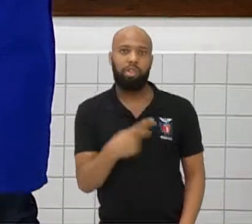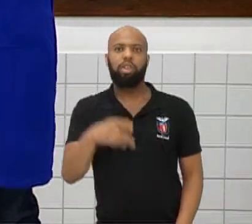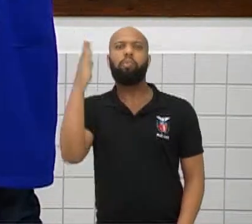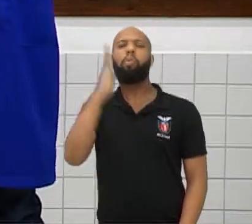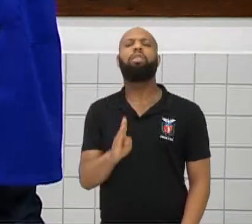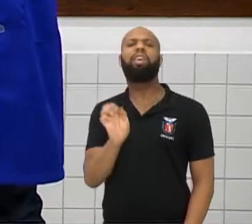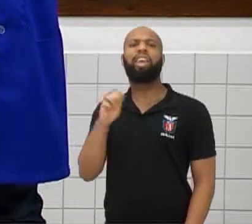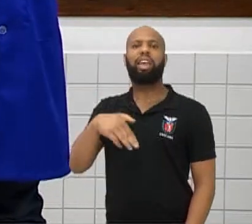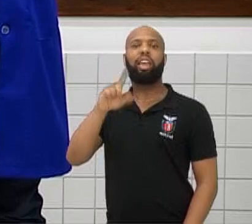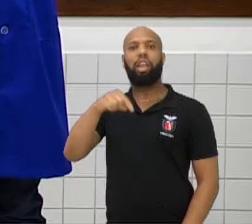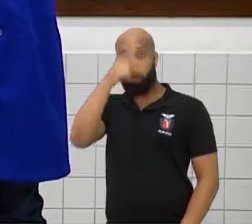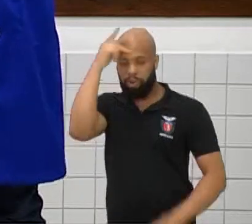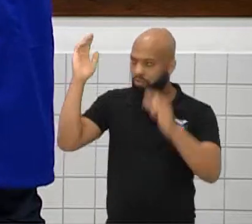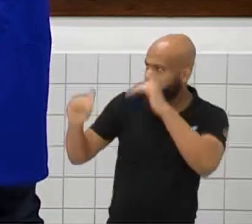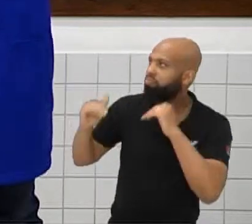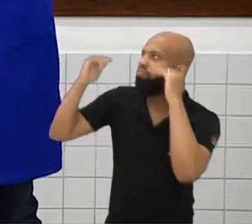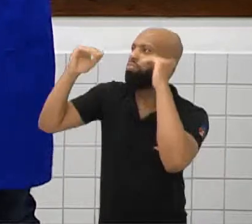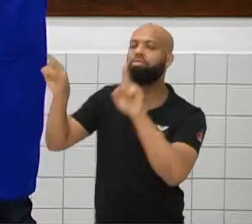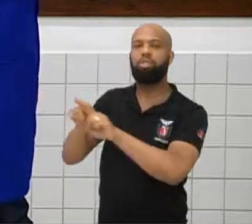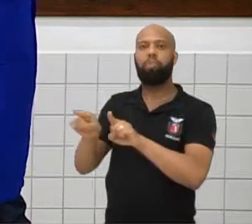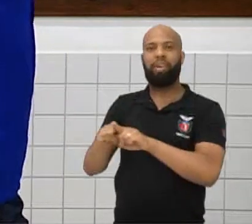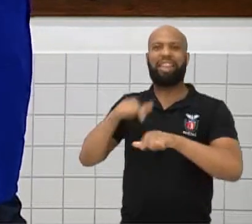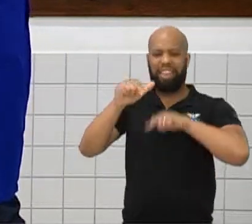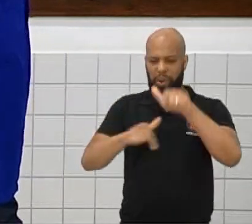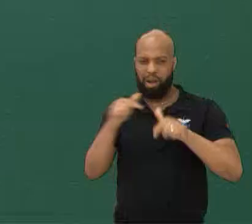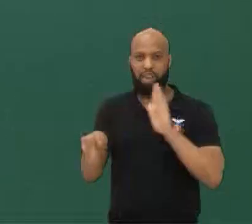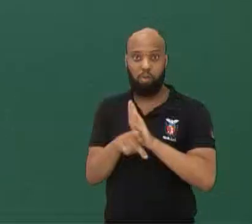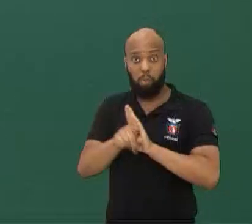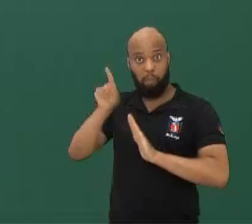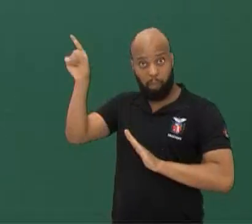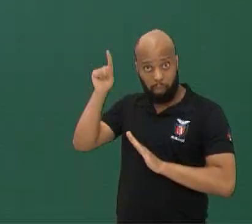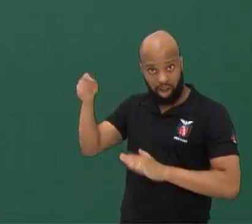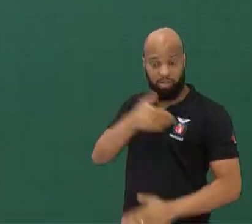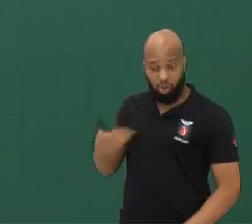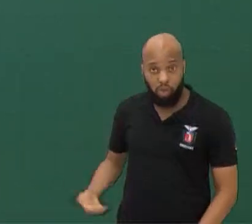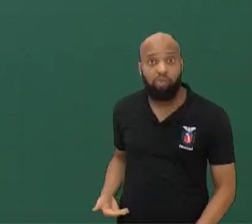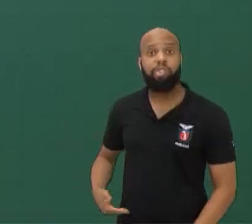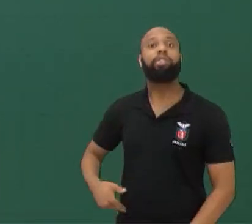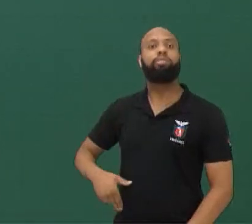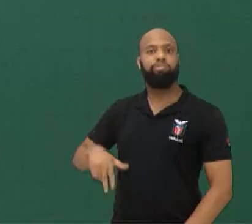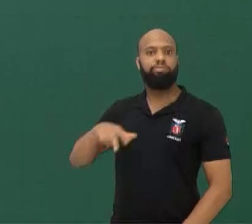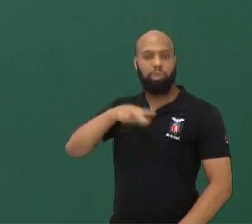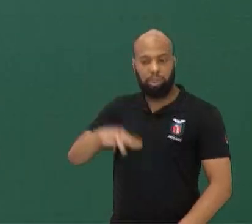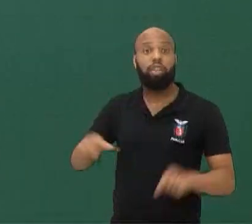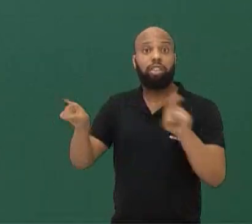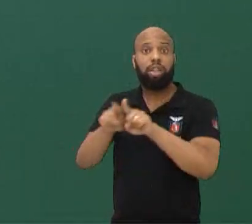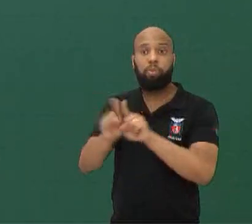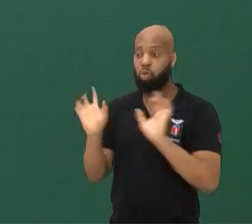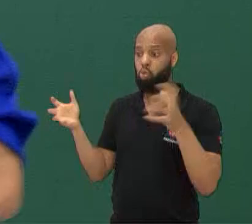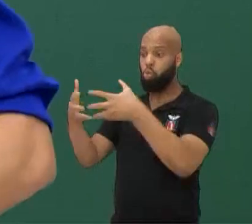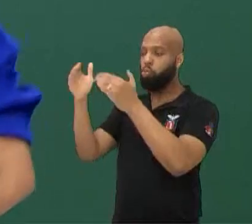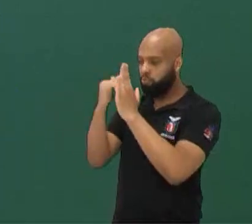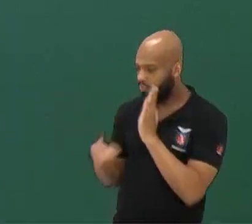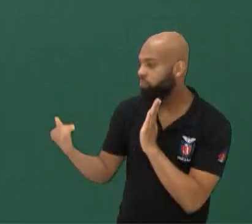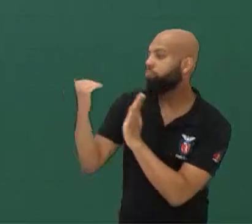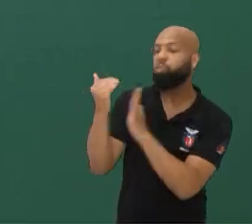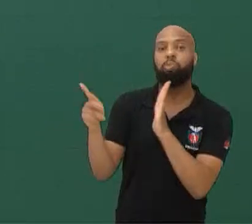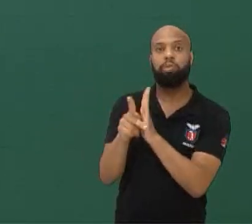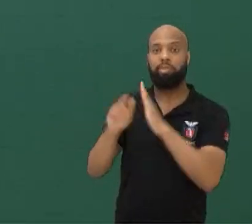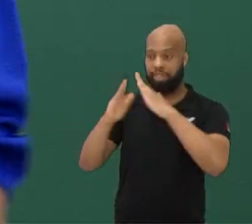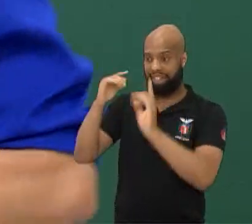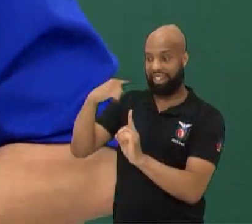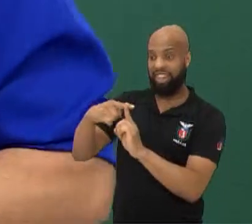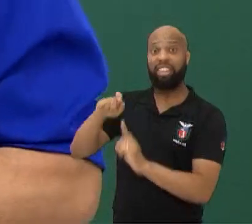esses? Nobres, funcionários públicos, toda a nobreza de Portugal, a elite da igreja, os que eram importantes para o rei,